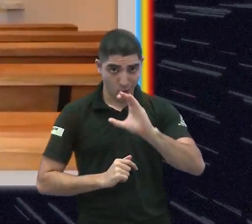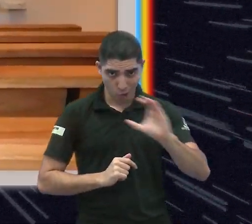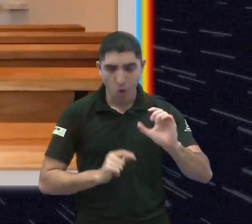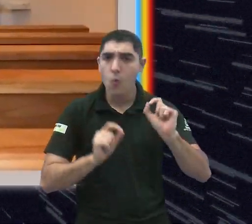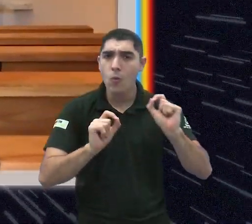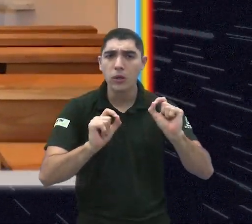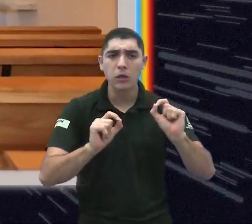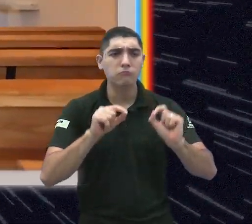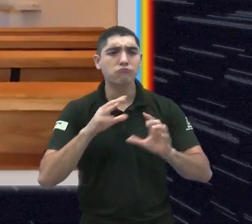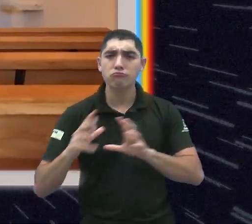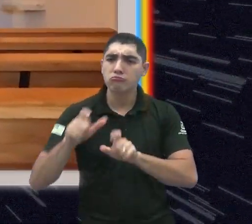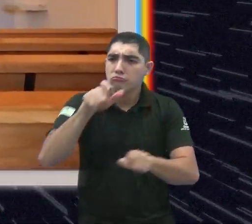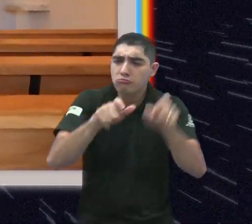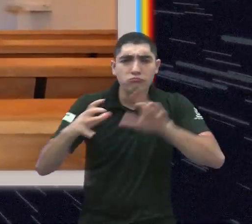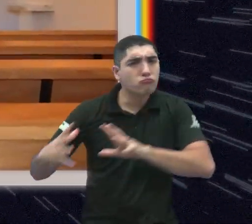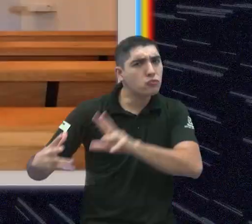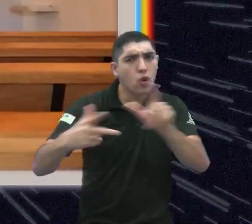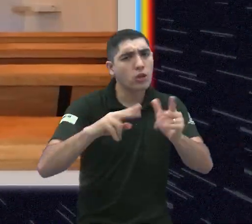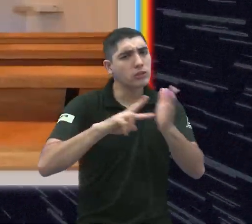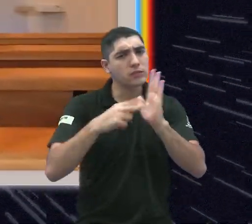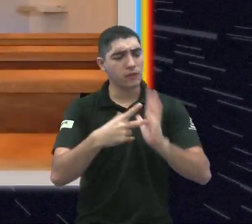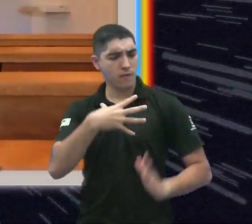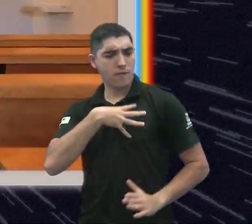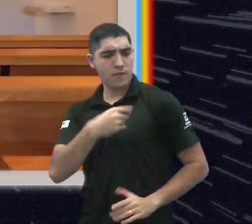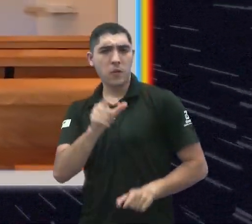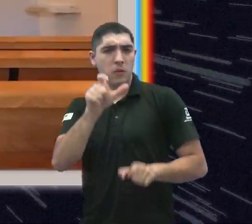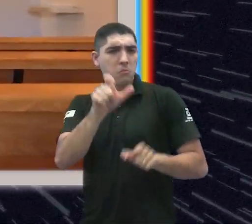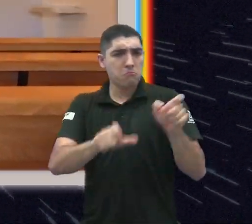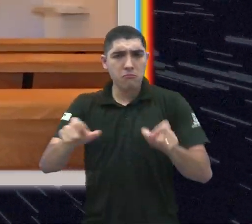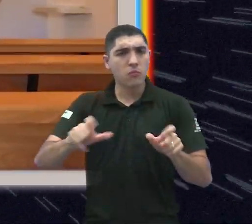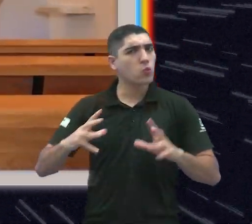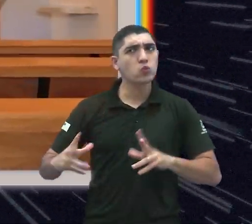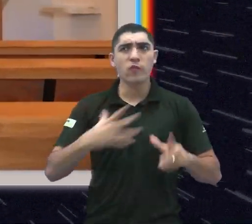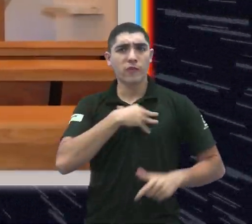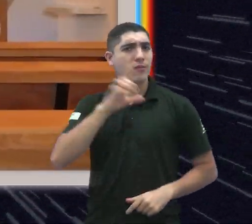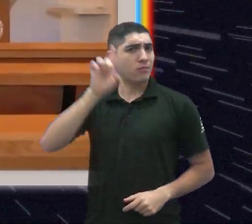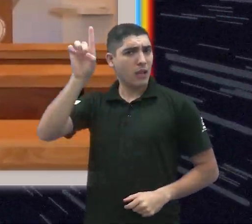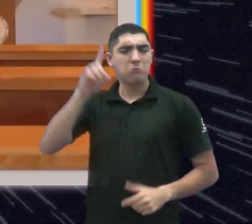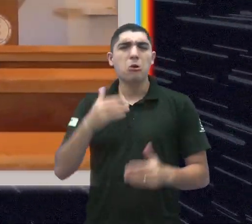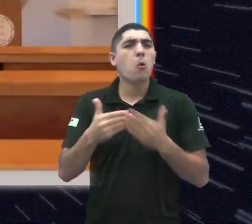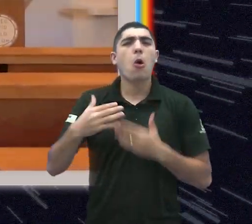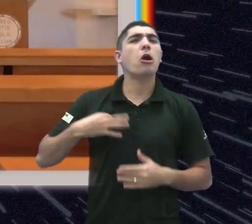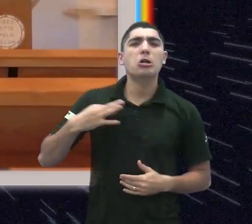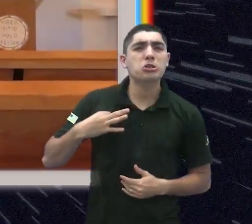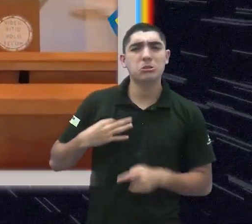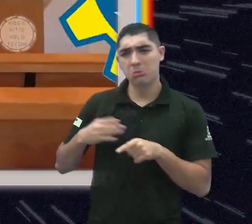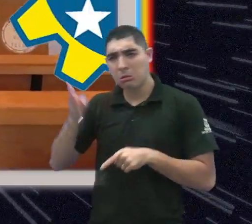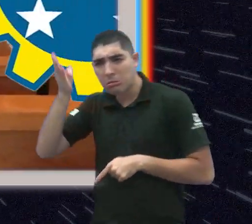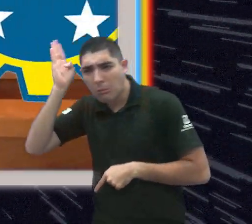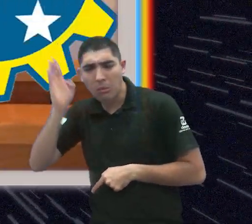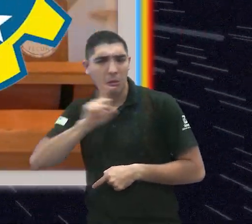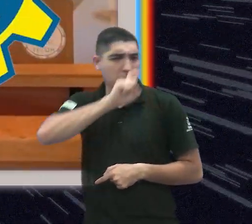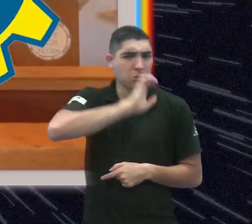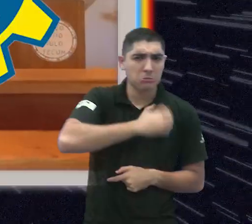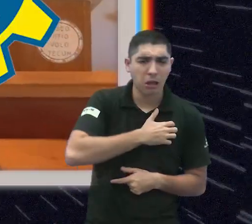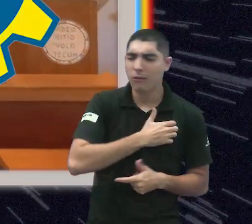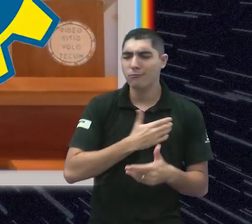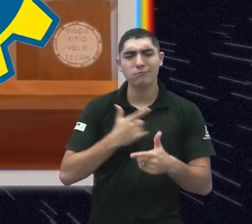são considerados filhos de Deus, não importa para quais times torçam, seja Taubaté ou São